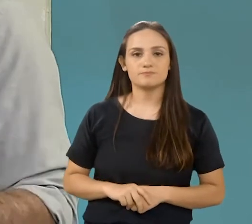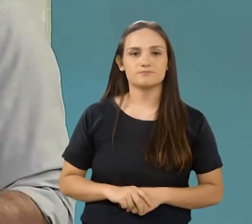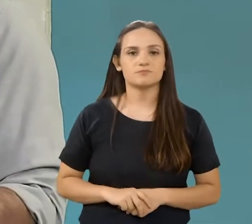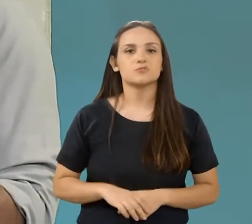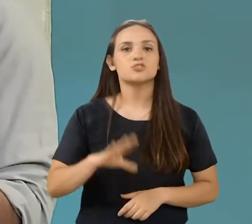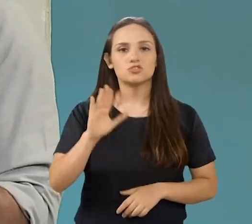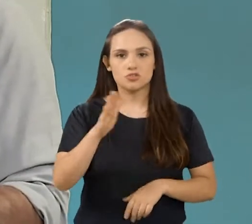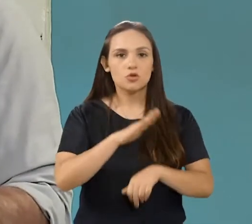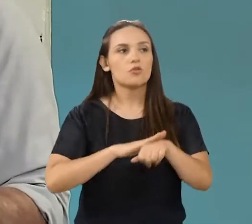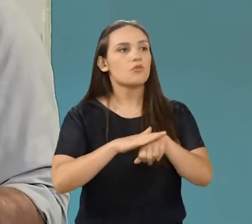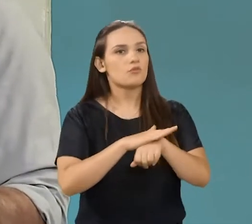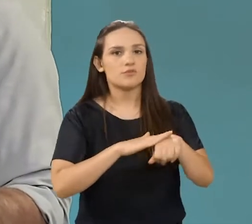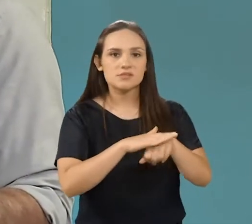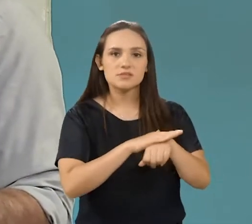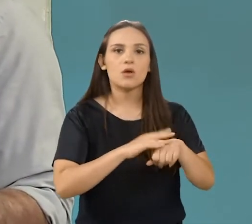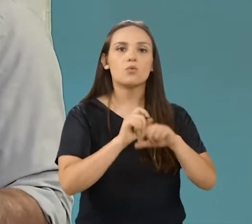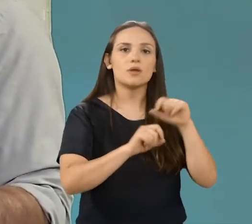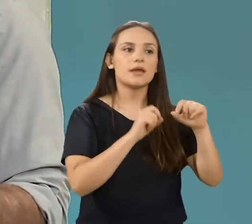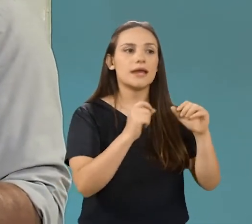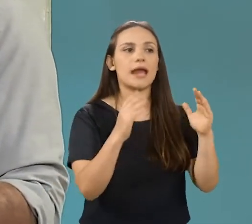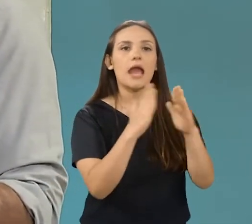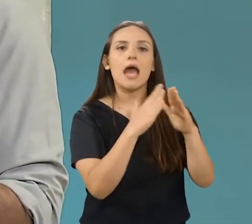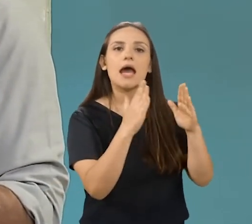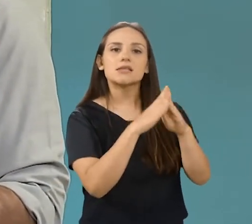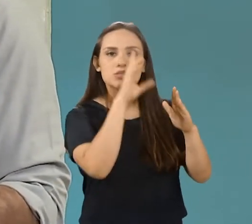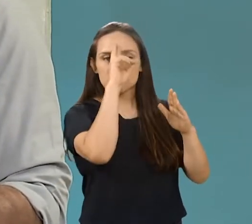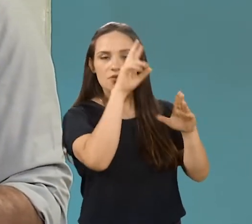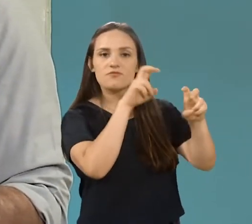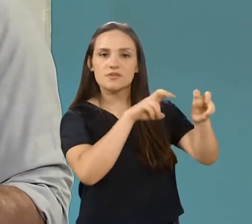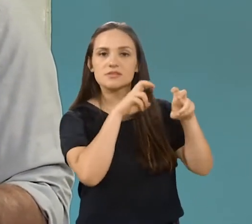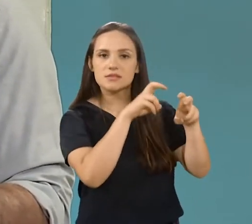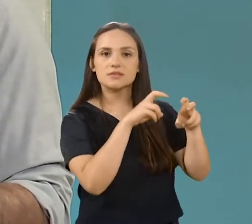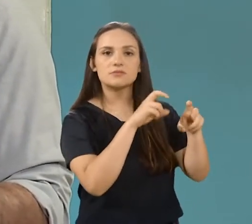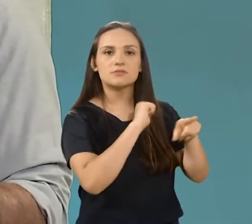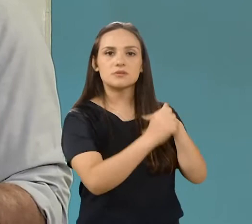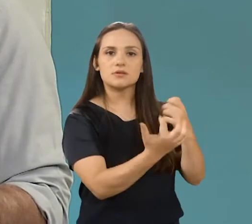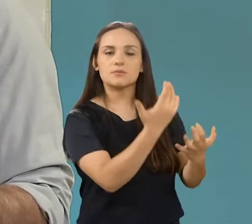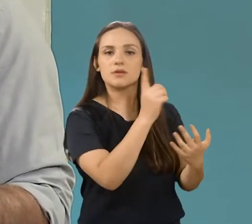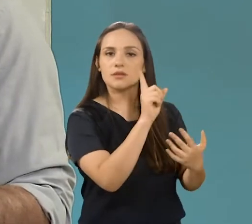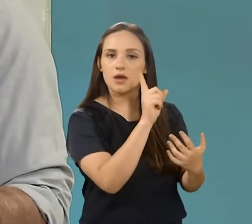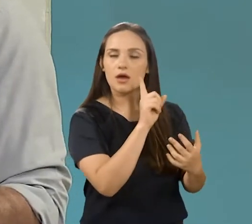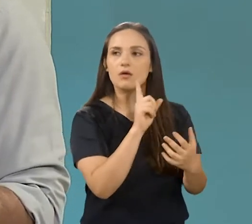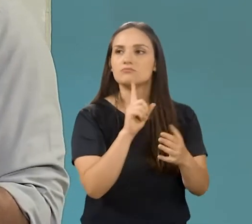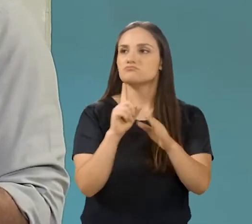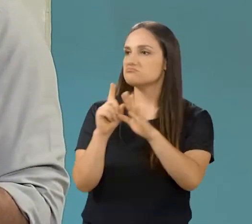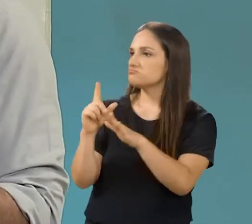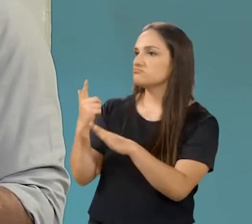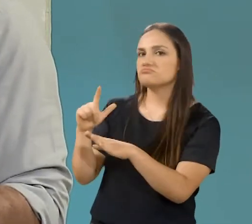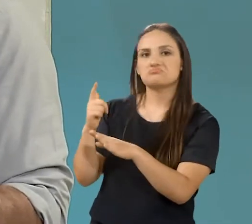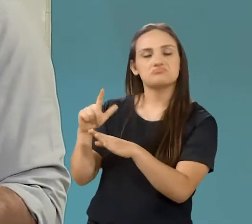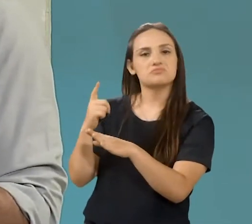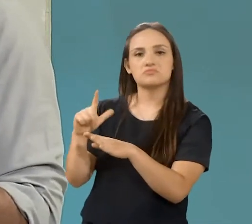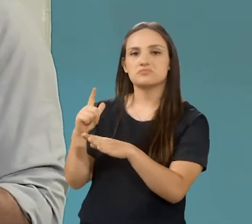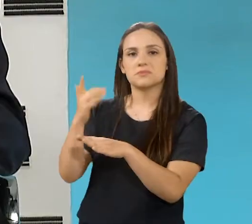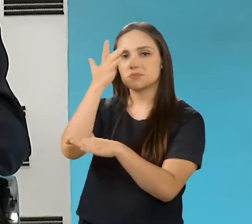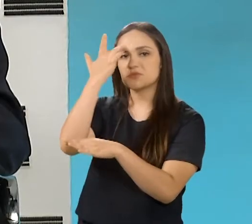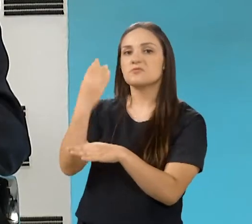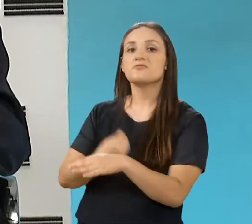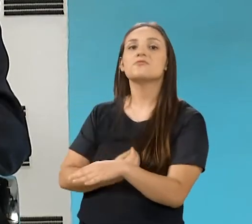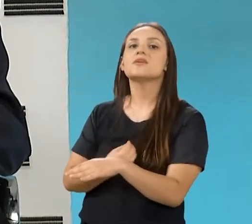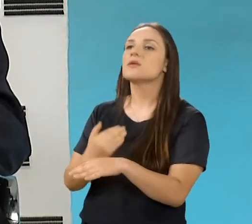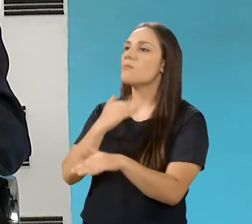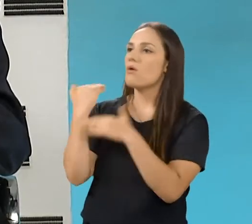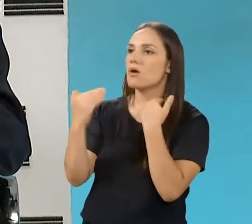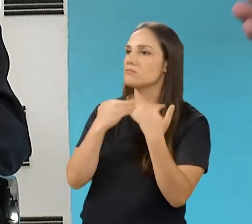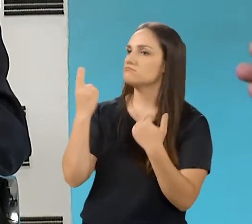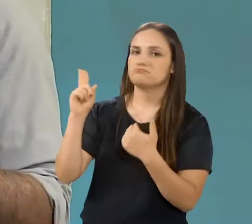sedes das propriedades não foram queimadas, né? Nós não temos nenhum caso ainda, a confirmar ali perda de vida humana.